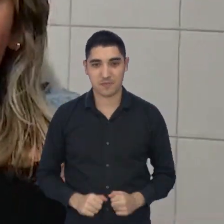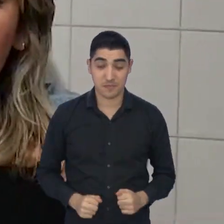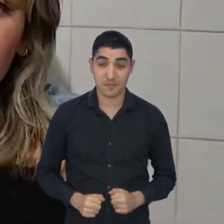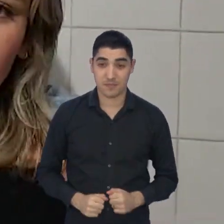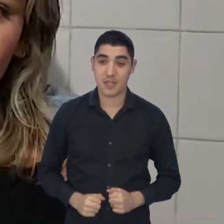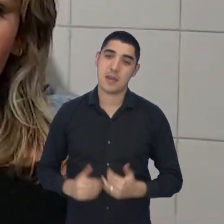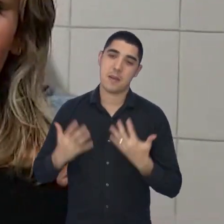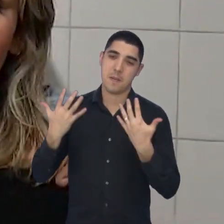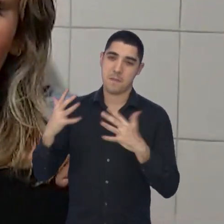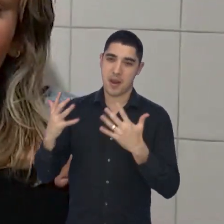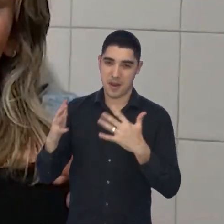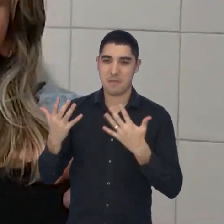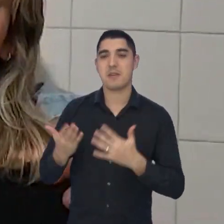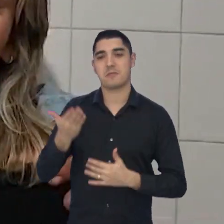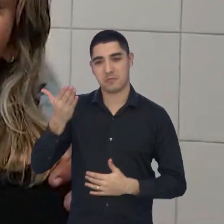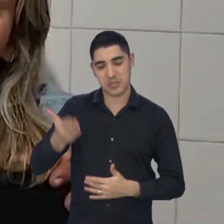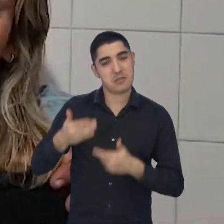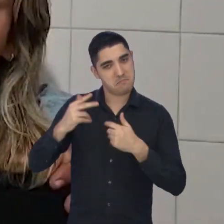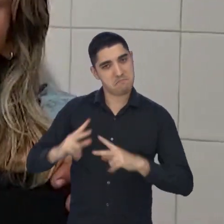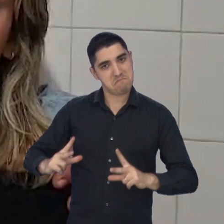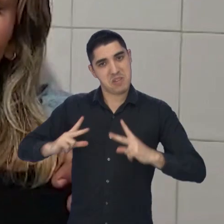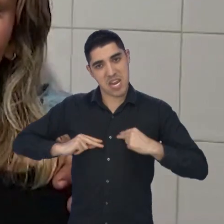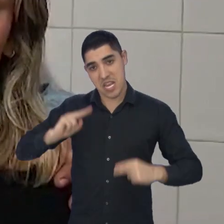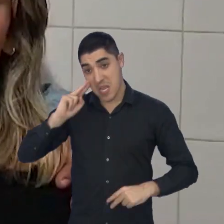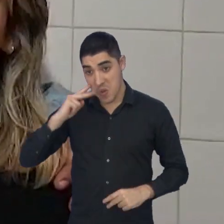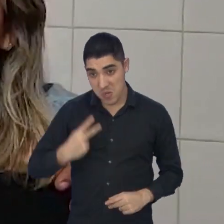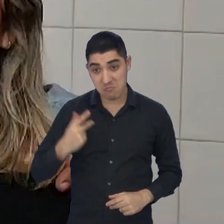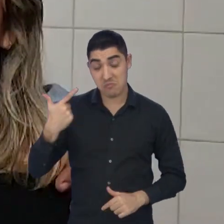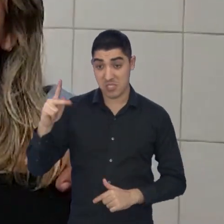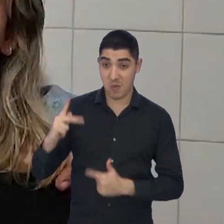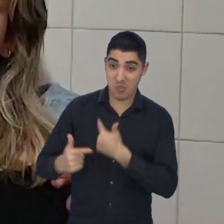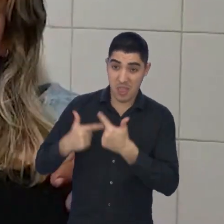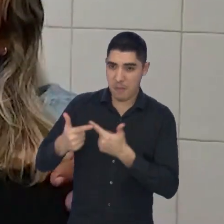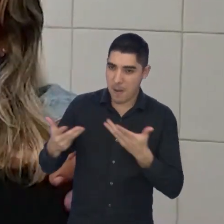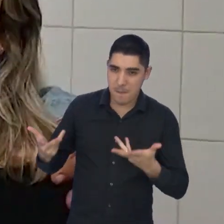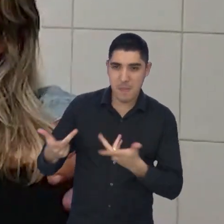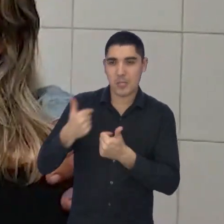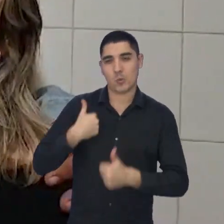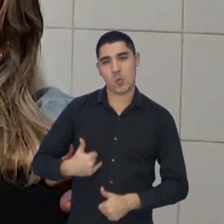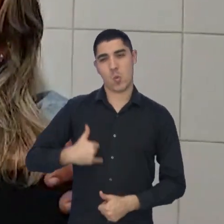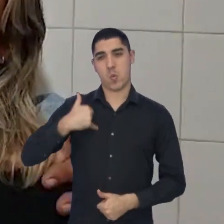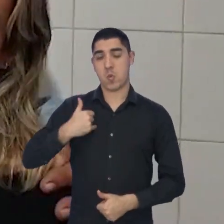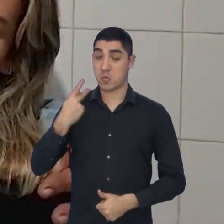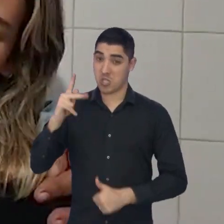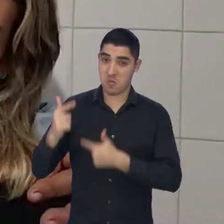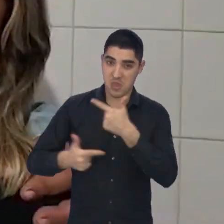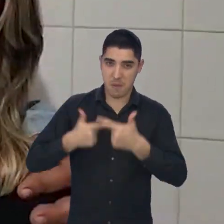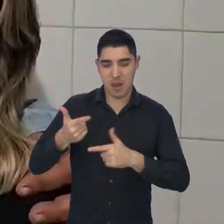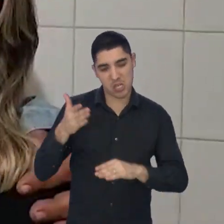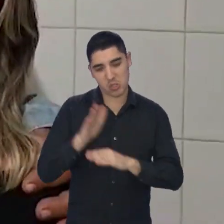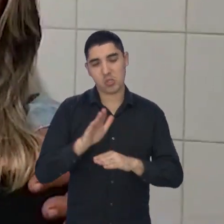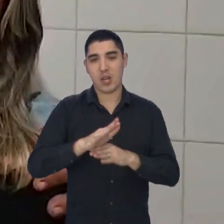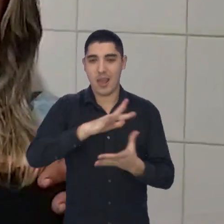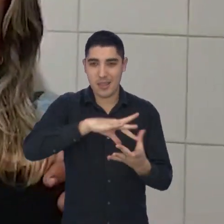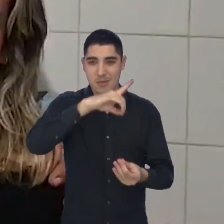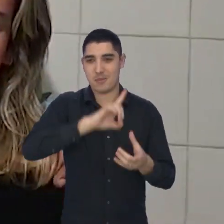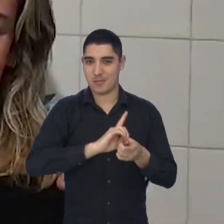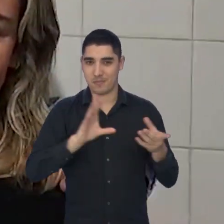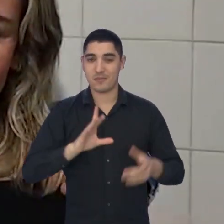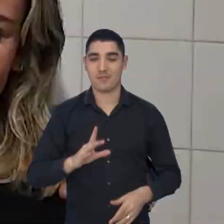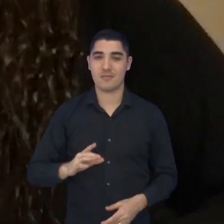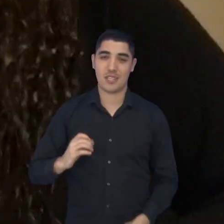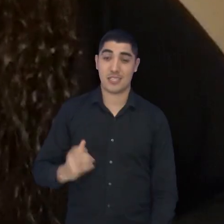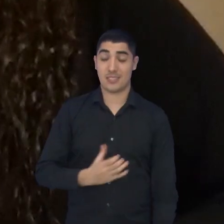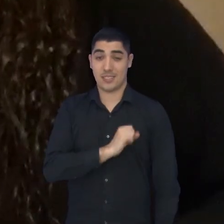Você merece todo esse reconhecimento pelo seu trabalho lindo e a gente tem muito orgulho do seu trabalho pela democracia. Te amamos. Salve a